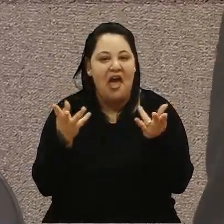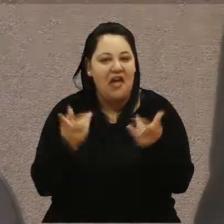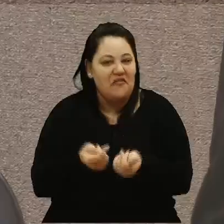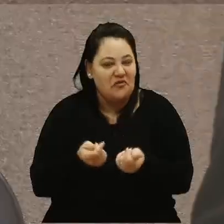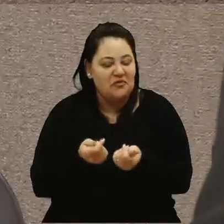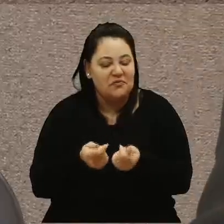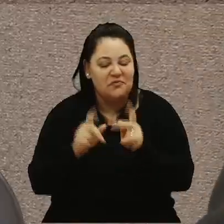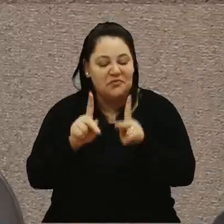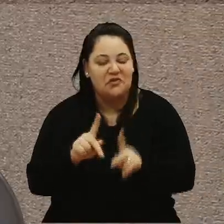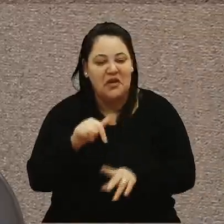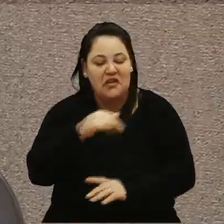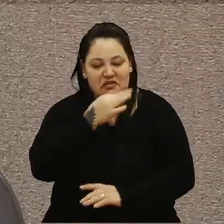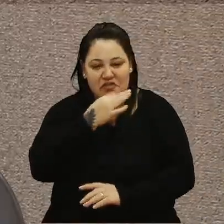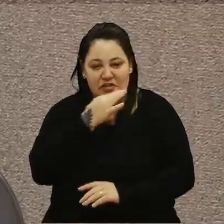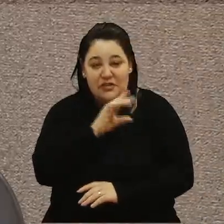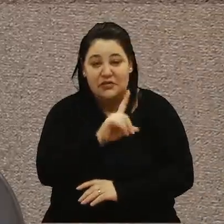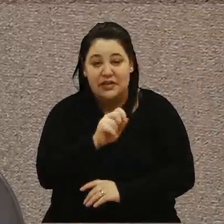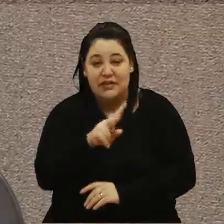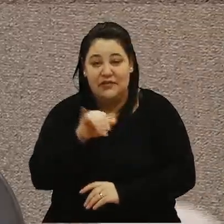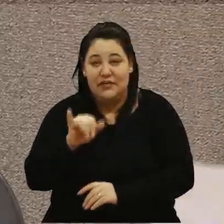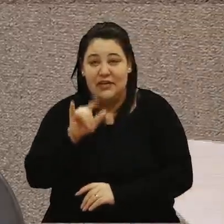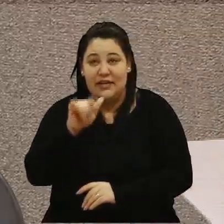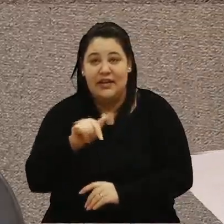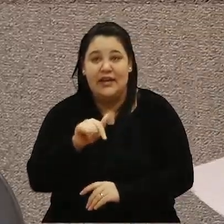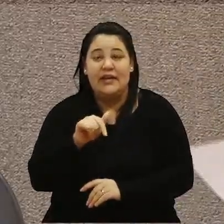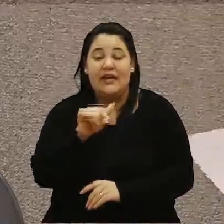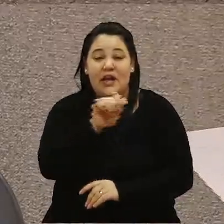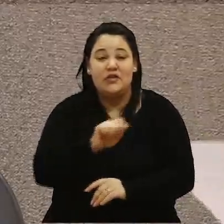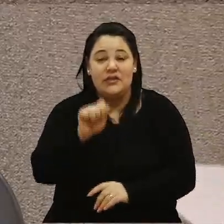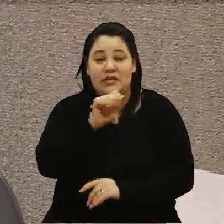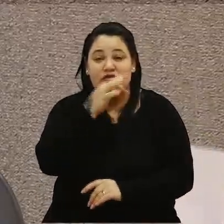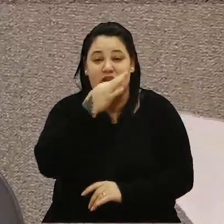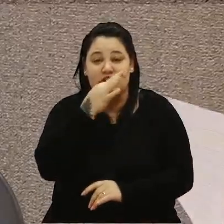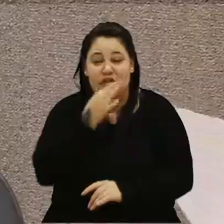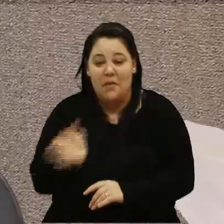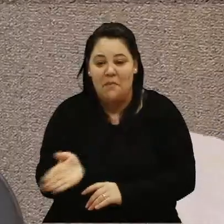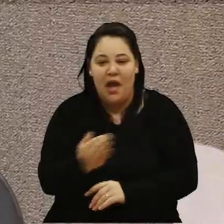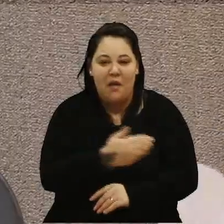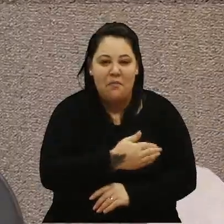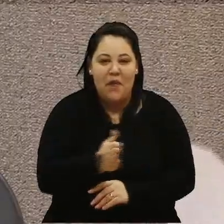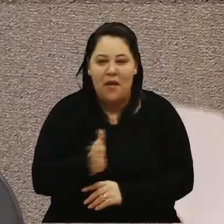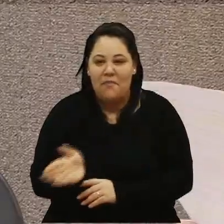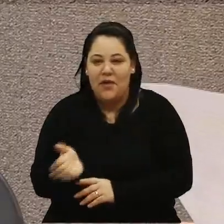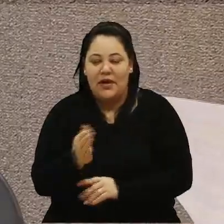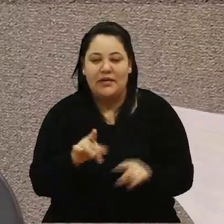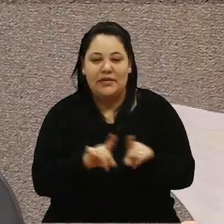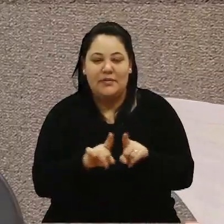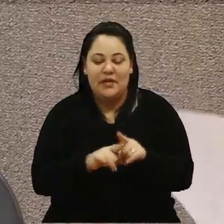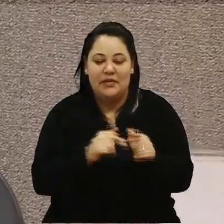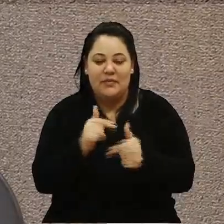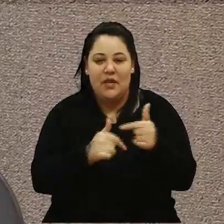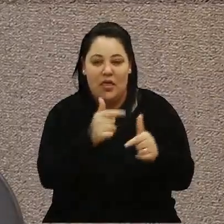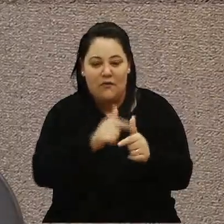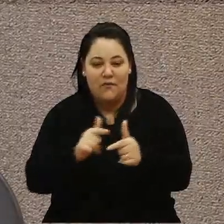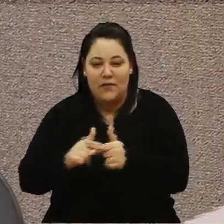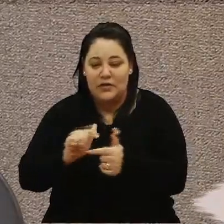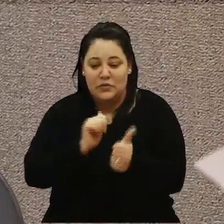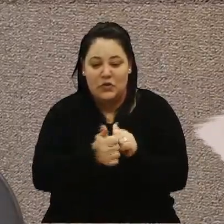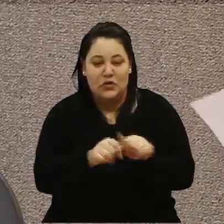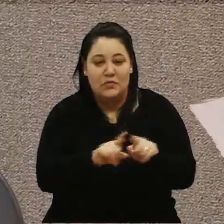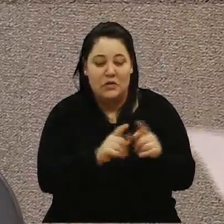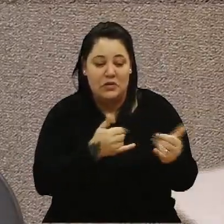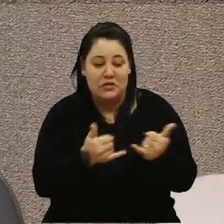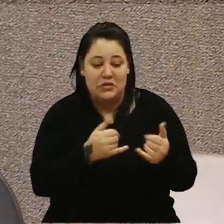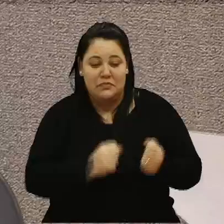O Davi é atleta da Associação Caxiense de Tênis de Mesa, é integrante de projeto contemplado pelo FIESporte, é um exemplo de